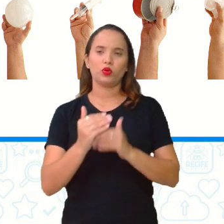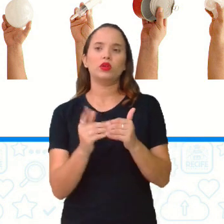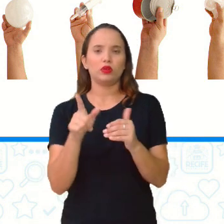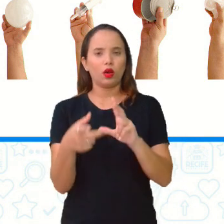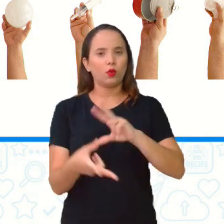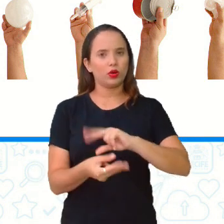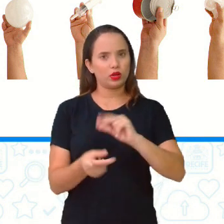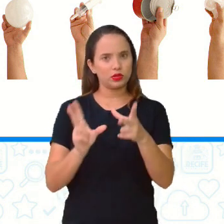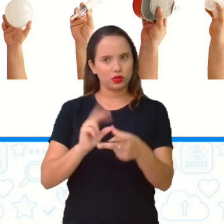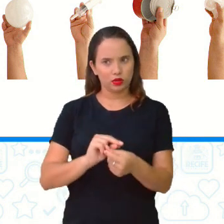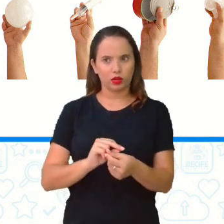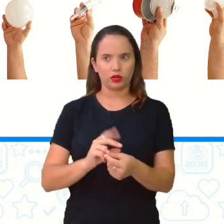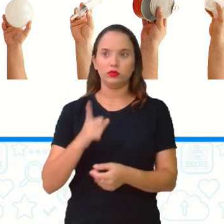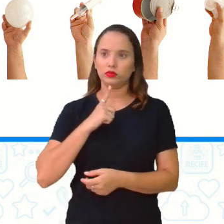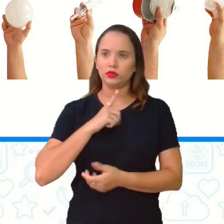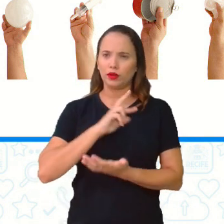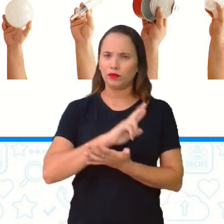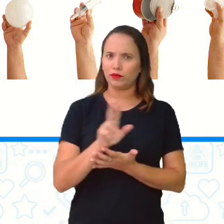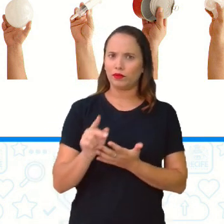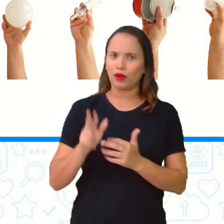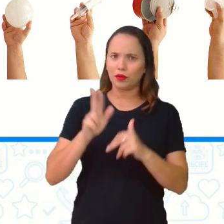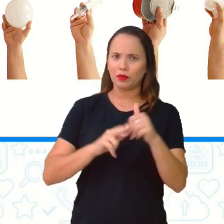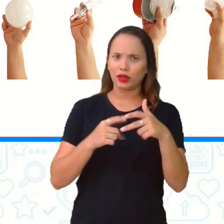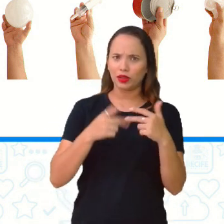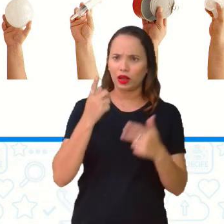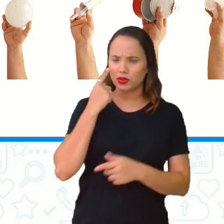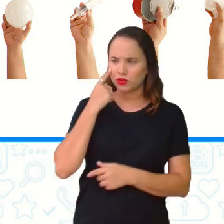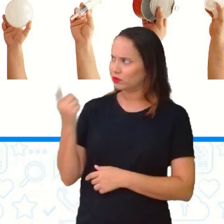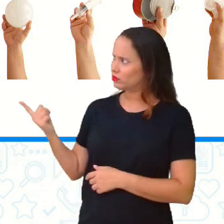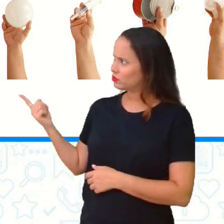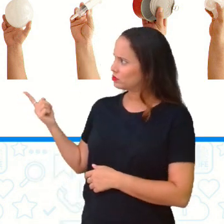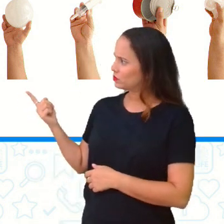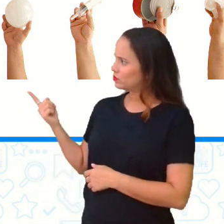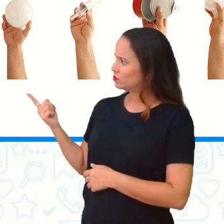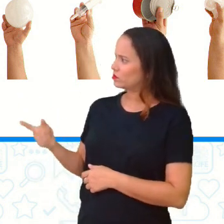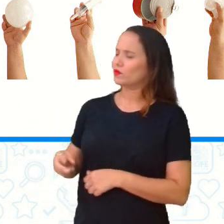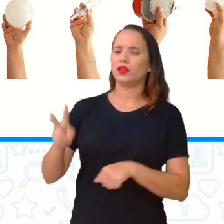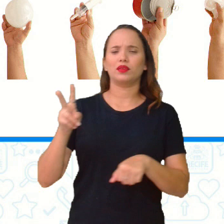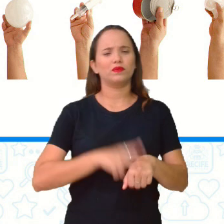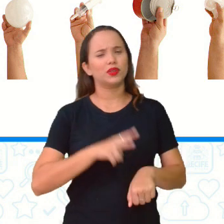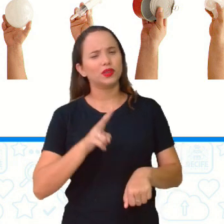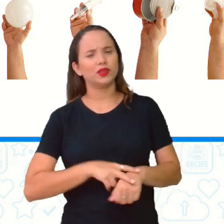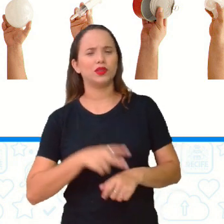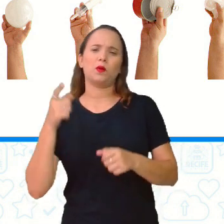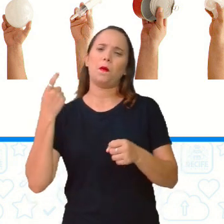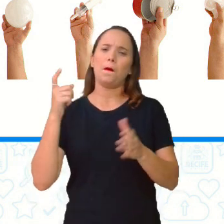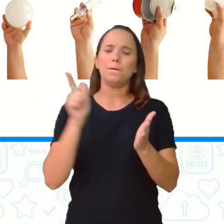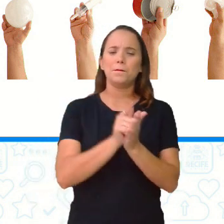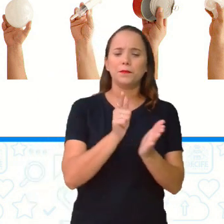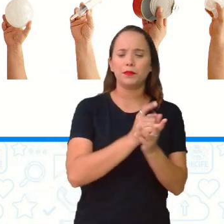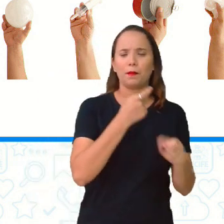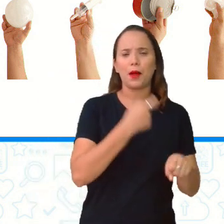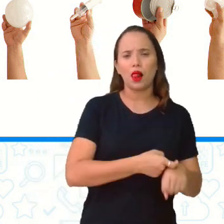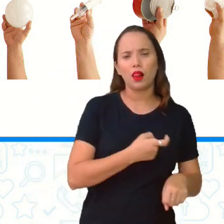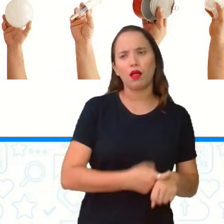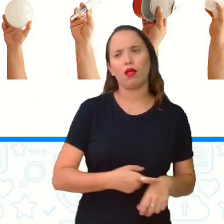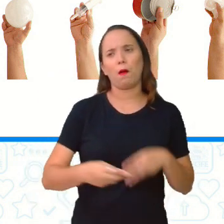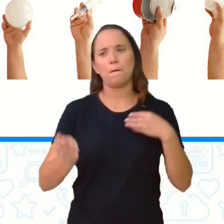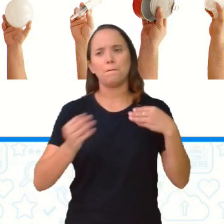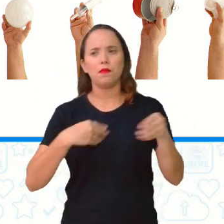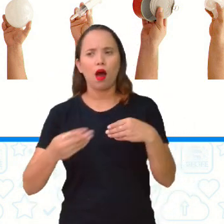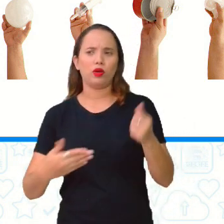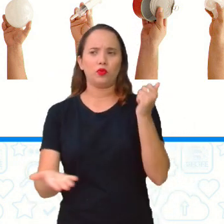reciclar. Observe aí que tem vários objetos que você pode reciclar. Vidro, papelão, plásticos,